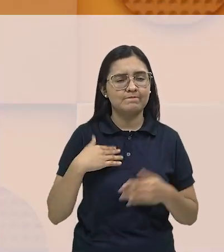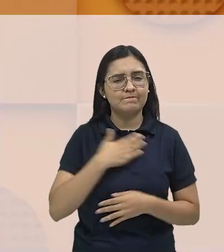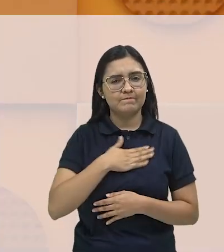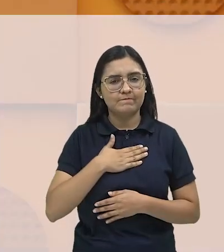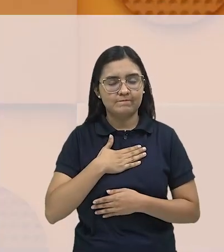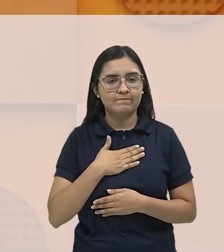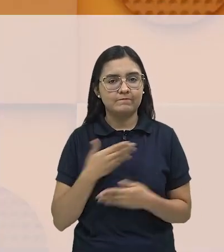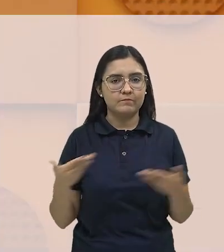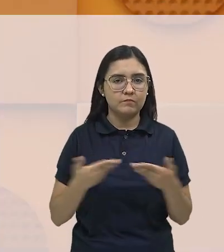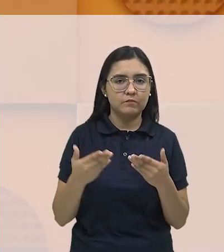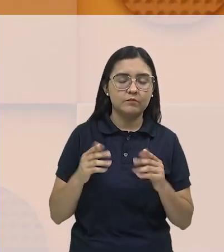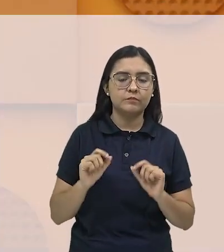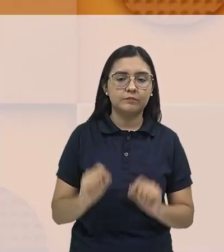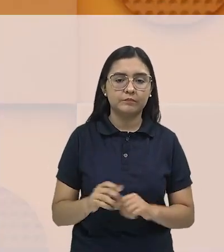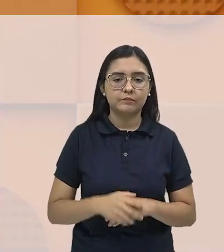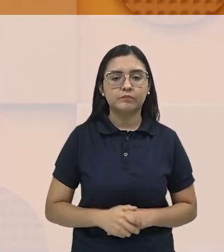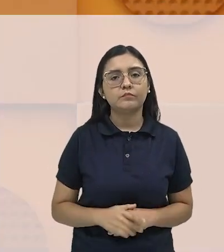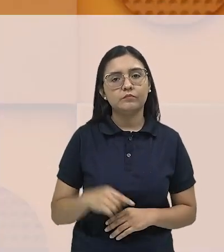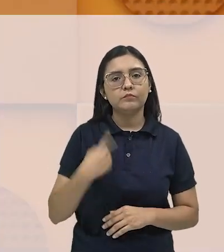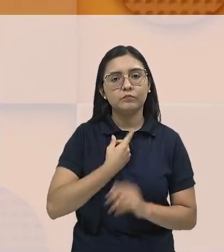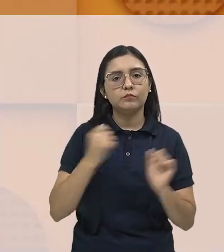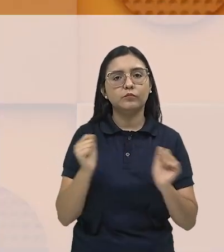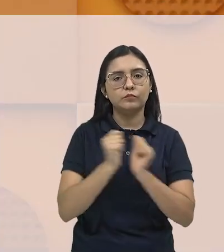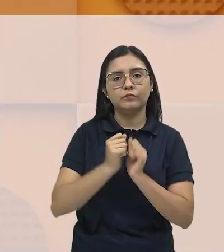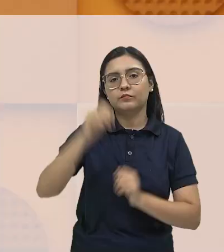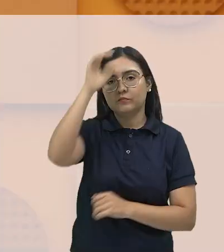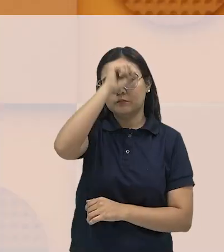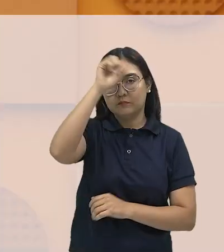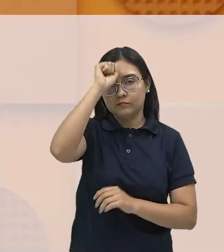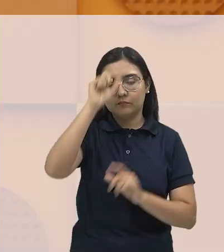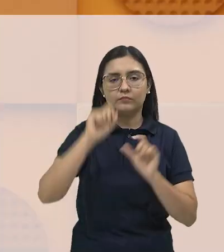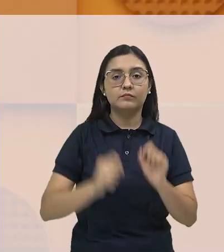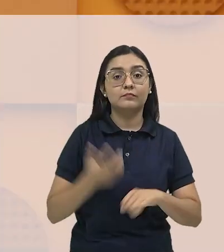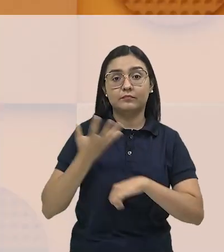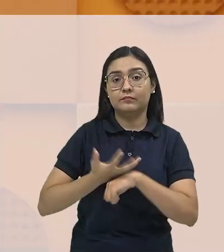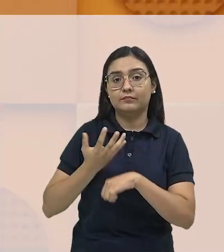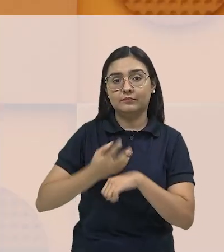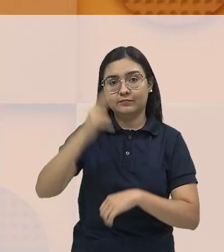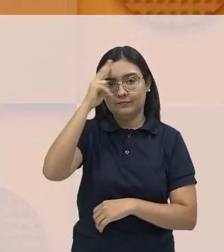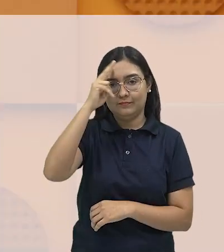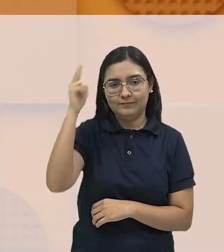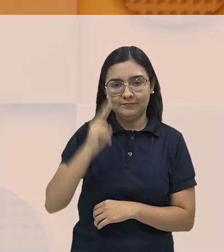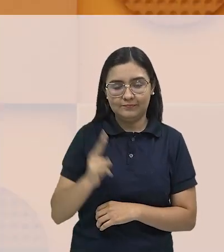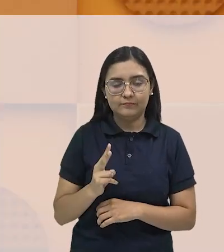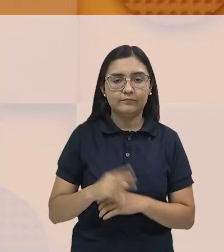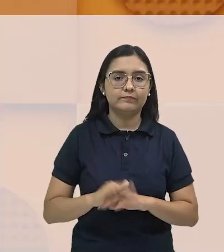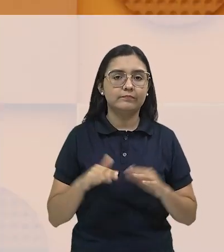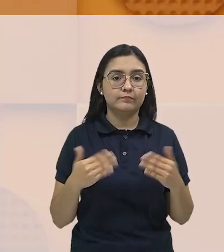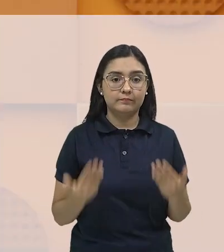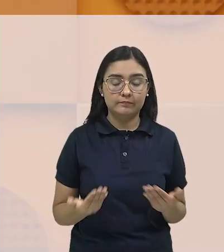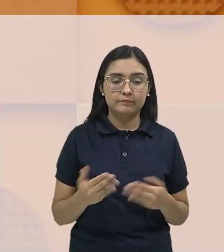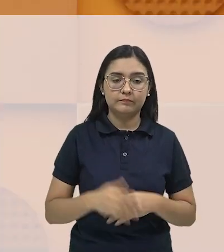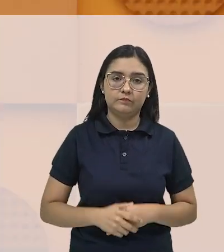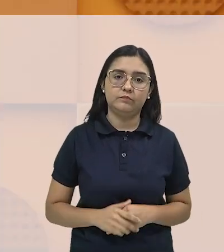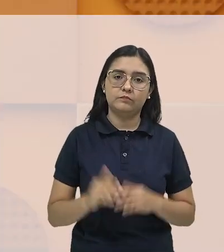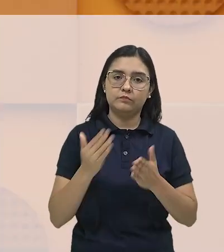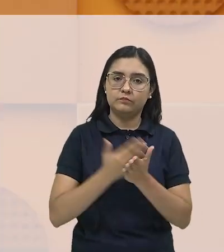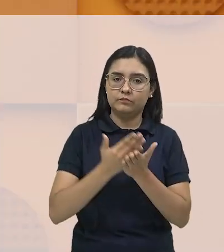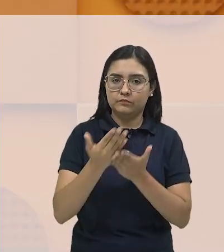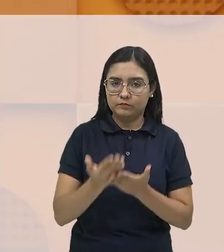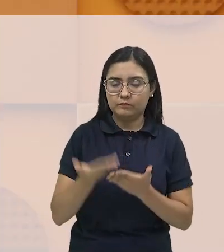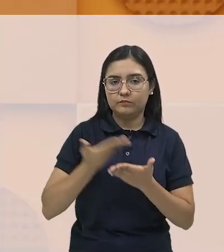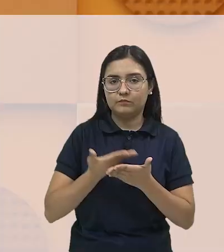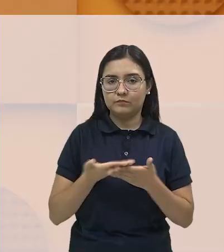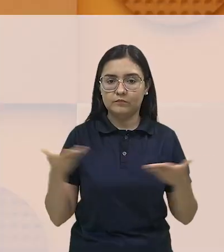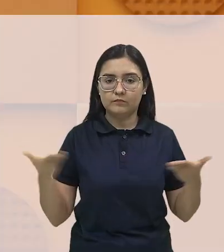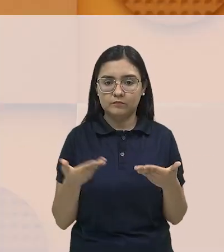gente possa ter muito aprendizado sobre história, logicamente, né? O melhor componente. Então, queridos, para a gente começar bem a